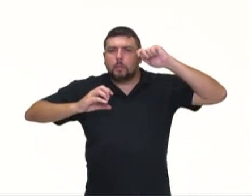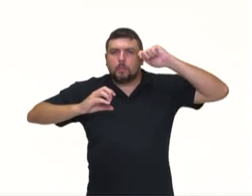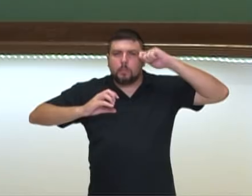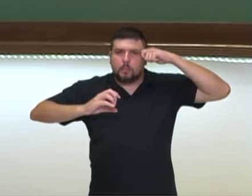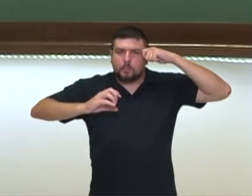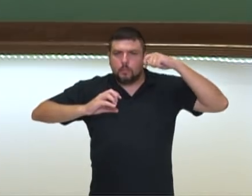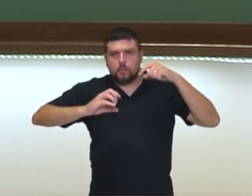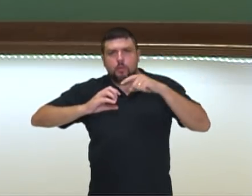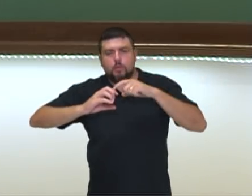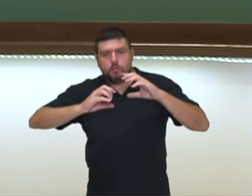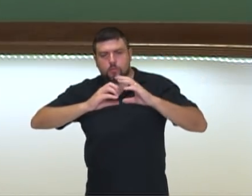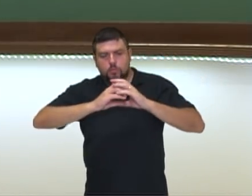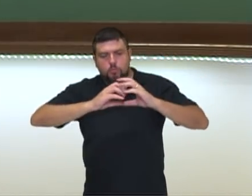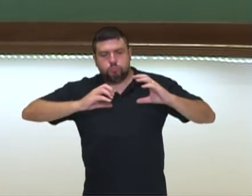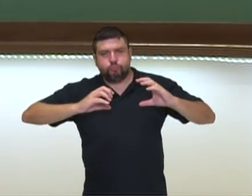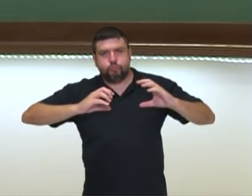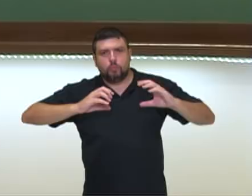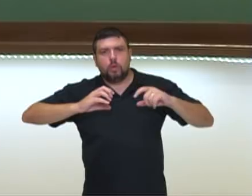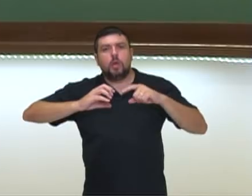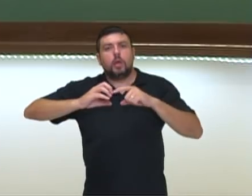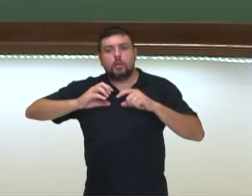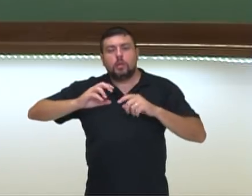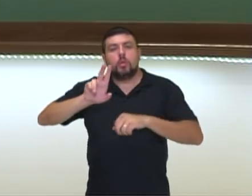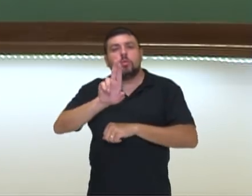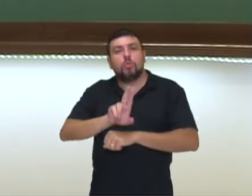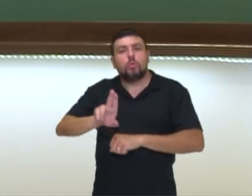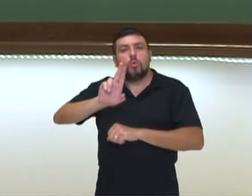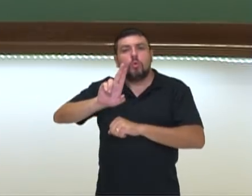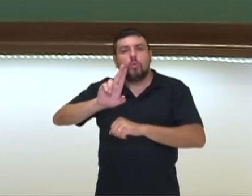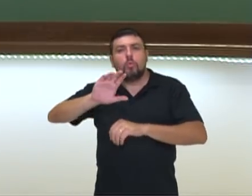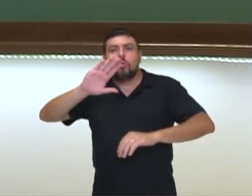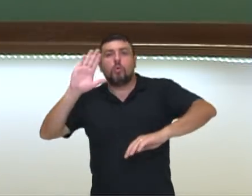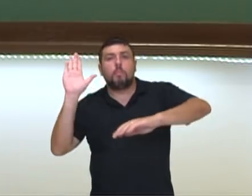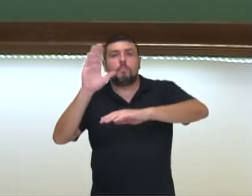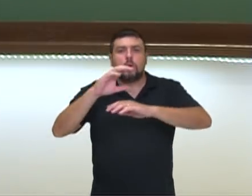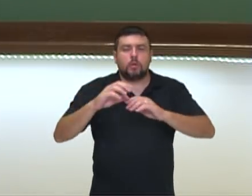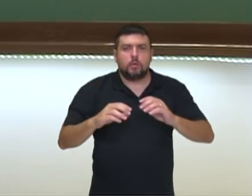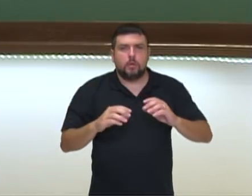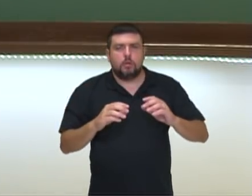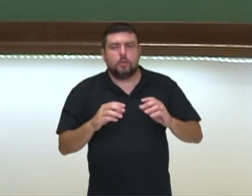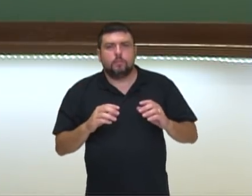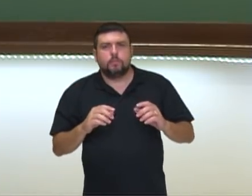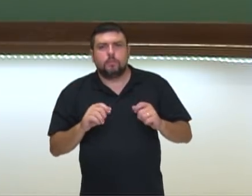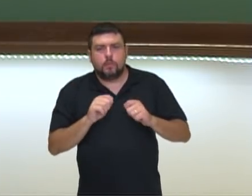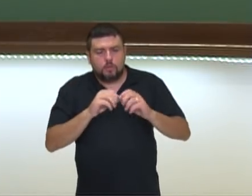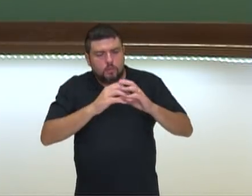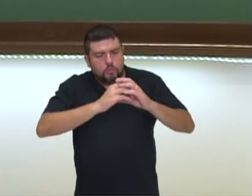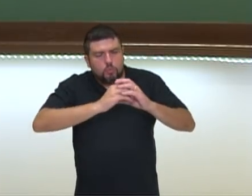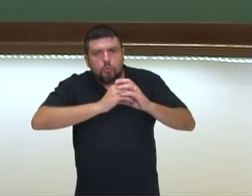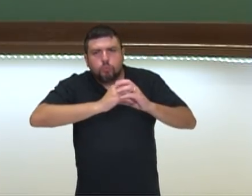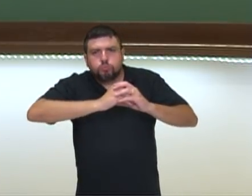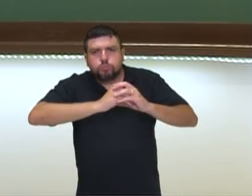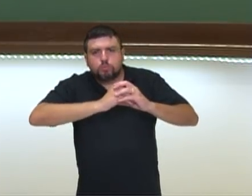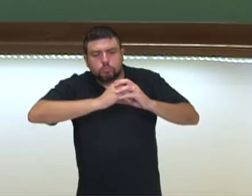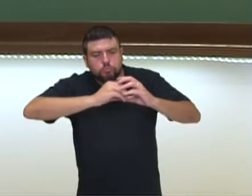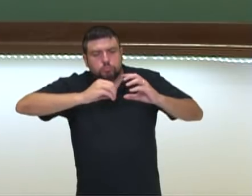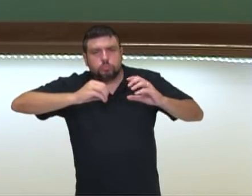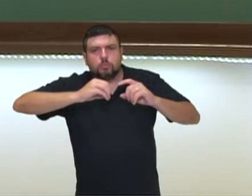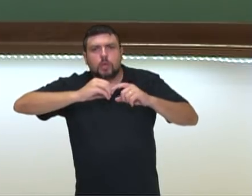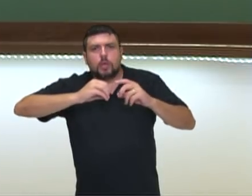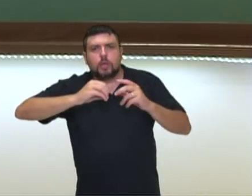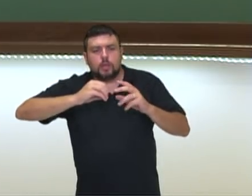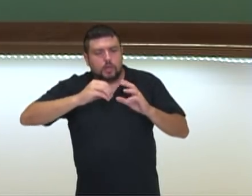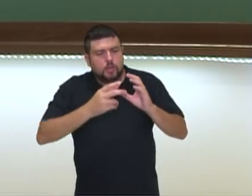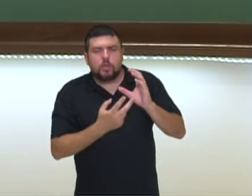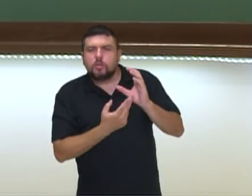Então, o que o William Morgan ele fez? Ele pegou a bola de basquete e tirou somente a câmera, ou seja, a parte interna, aquela que a